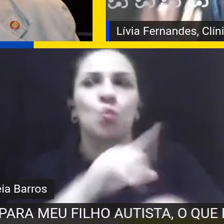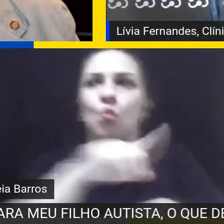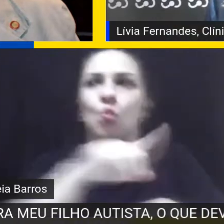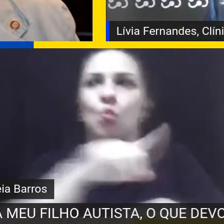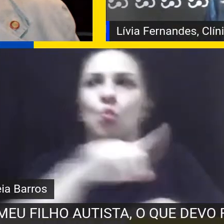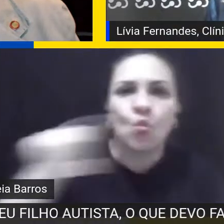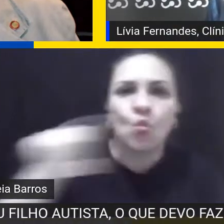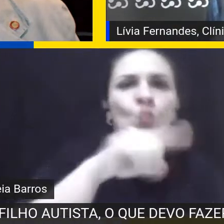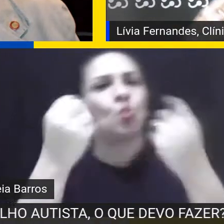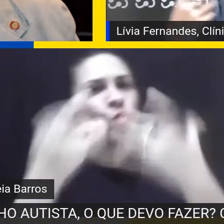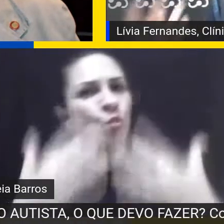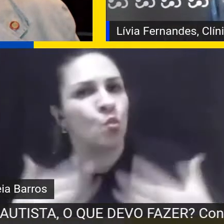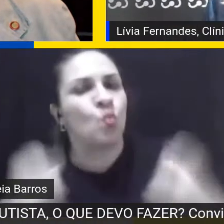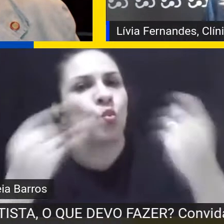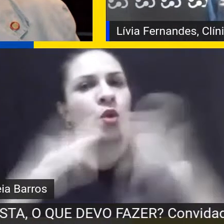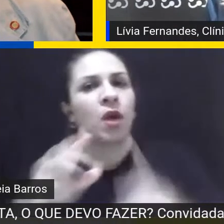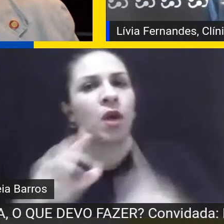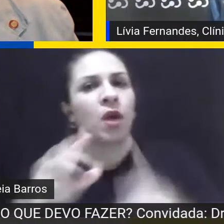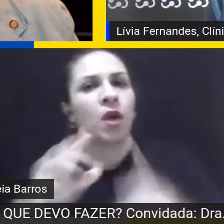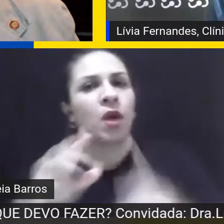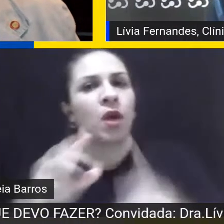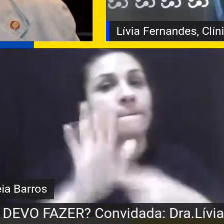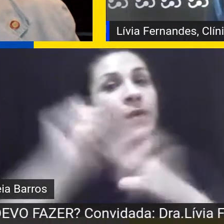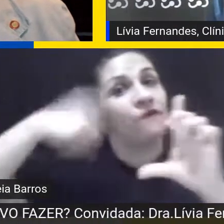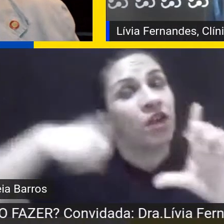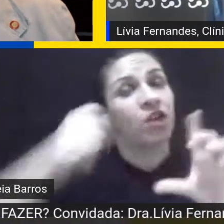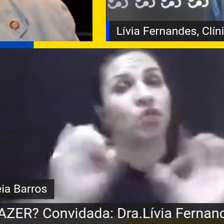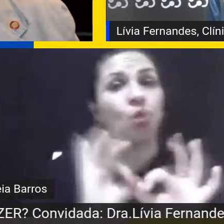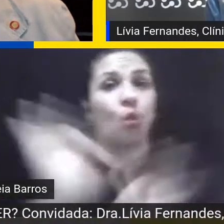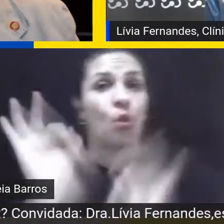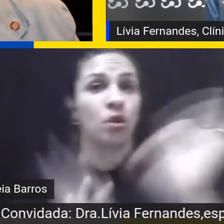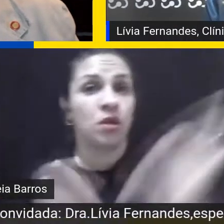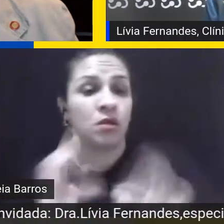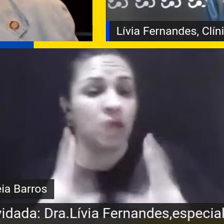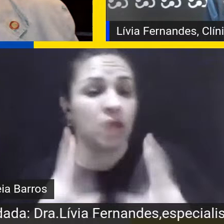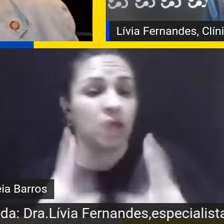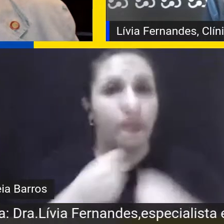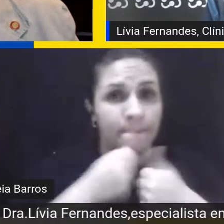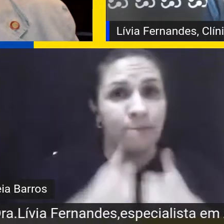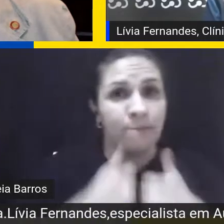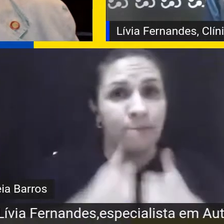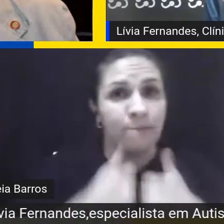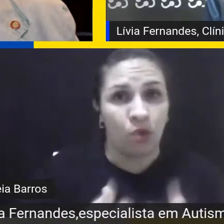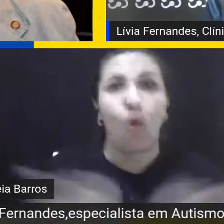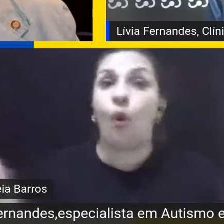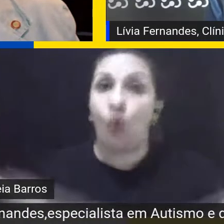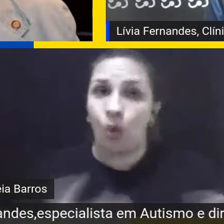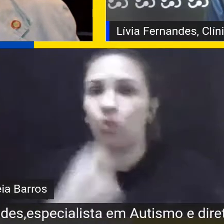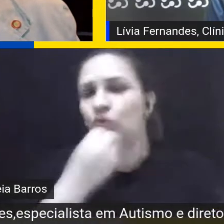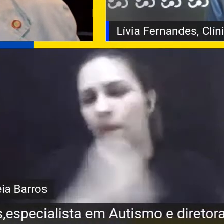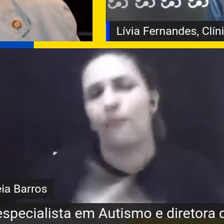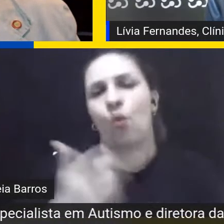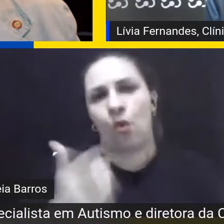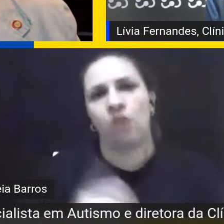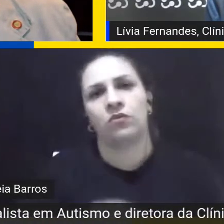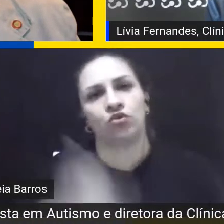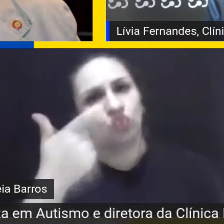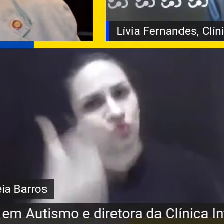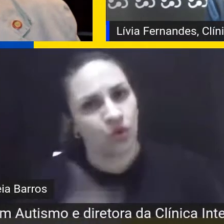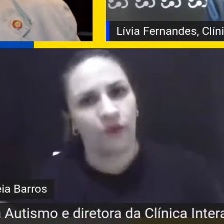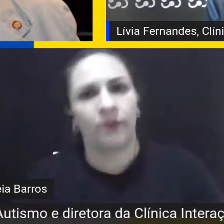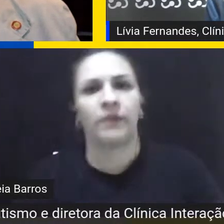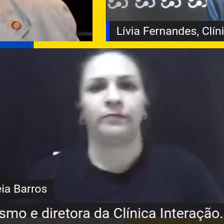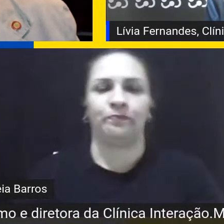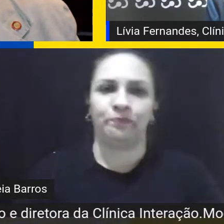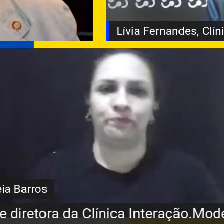a mandar vídeo, a mostrar como é que estava a organização, e hoje a gente está com uma boa capacidade novamente. E